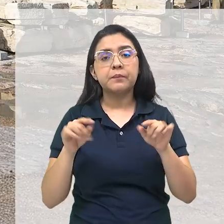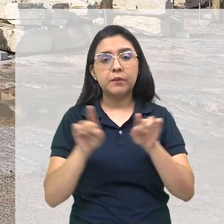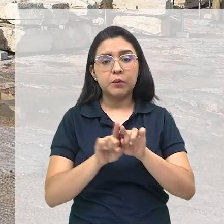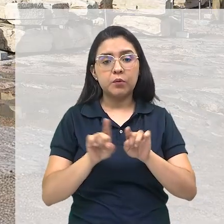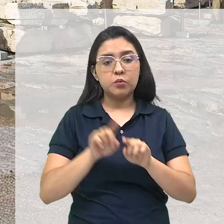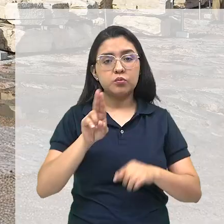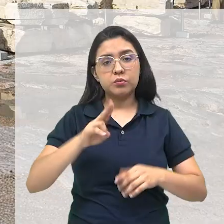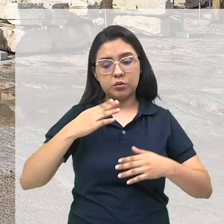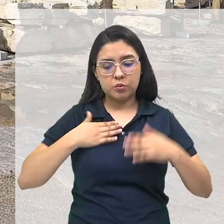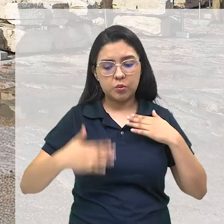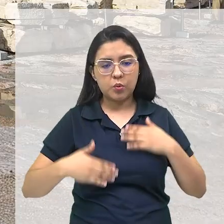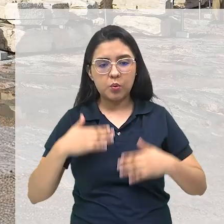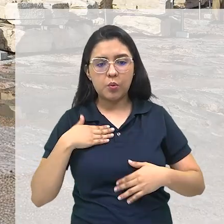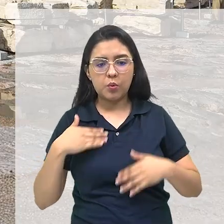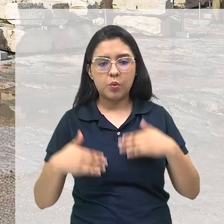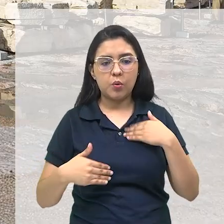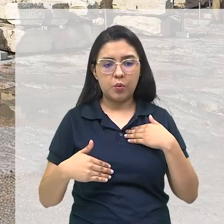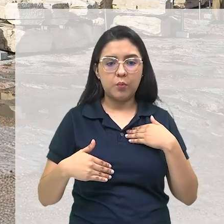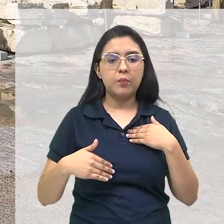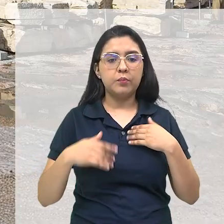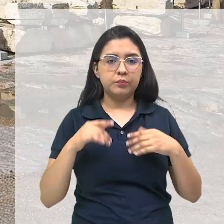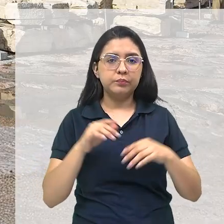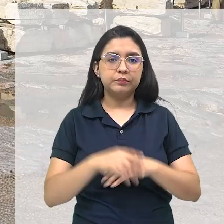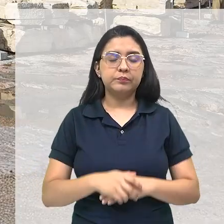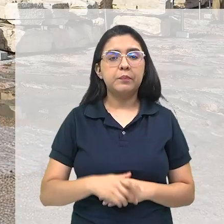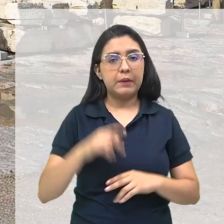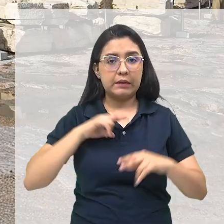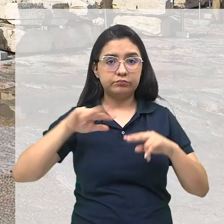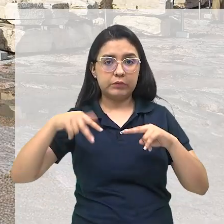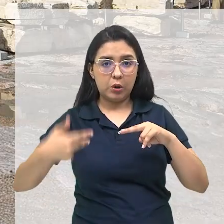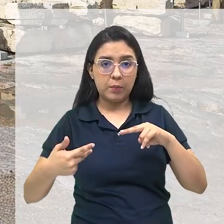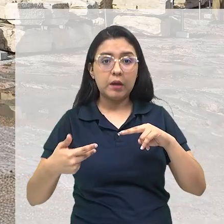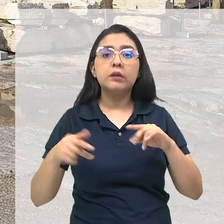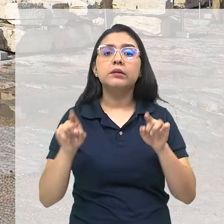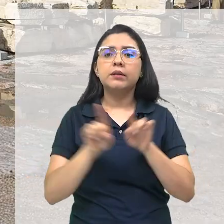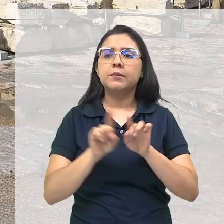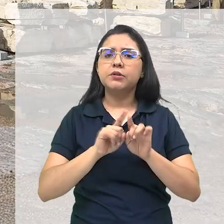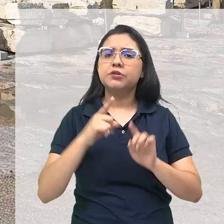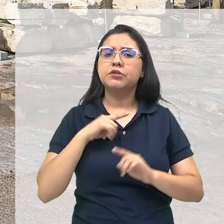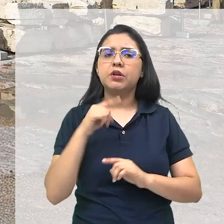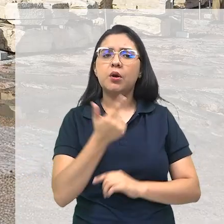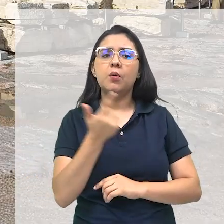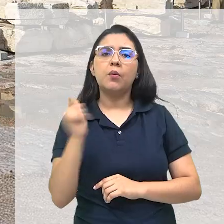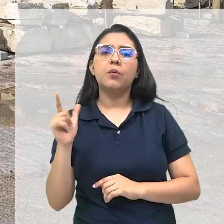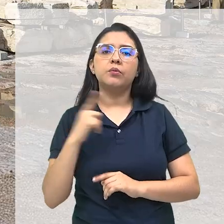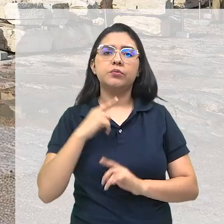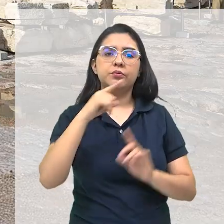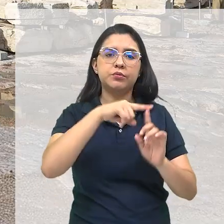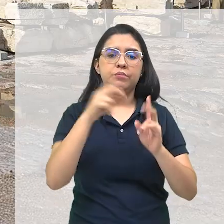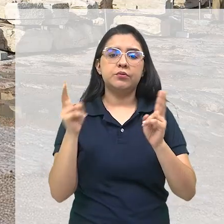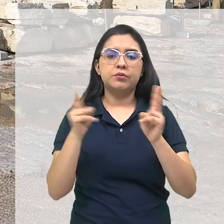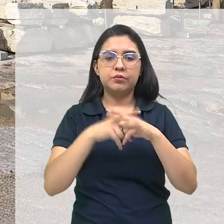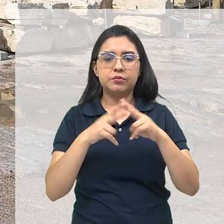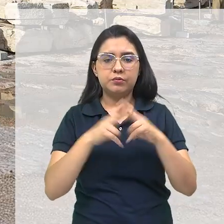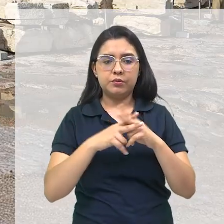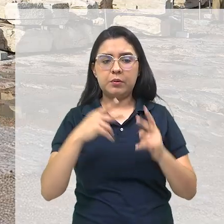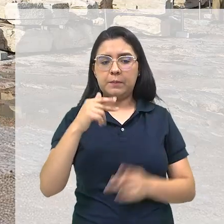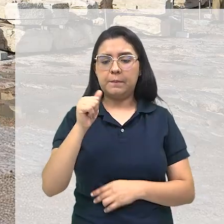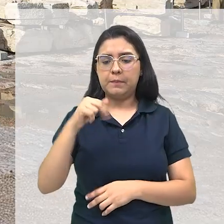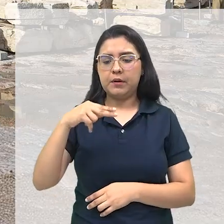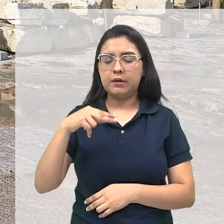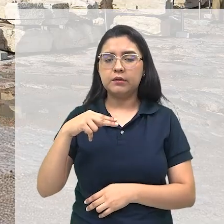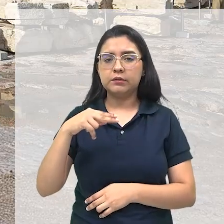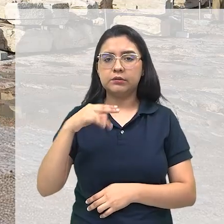utilizando parte do corpo para tentar derrubar o oponente. E tinha também outra modalidade de luta que era o pancrácio, né?